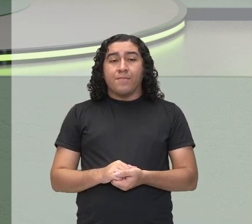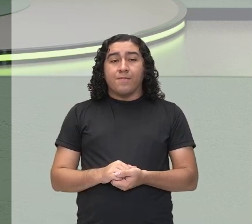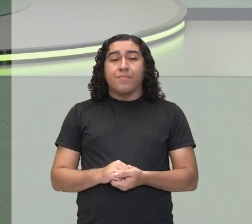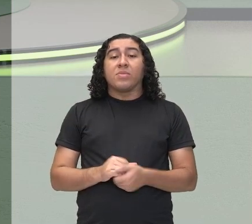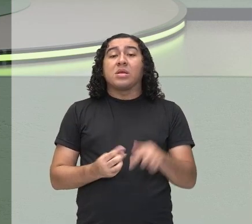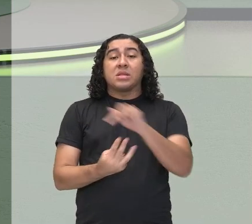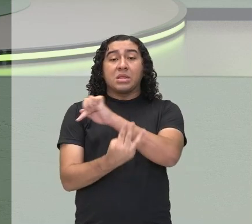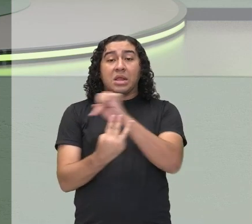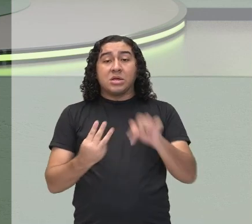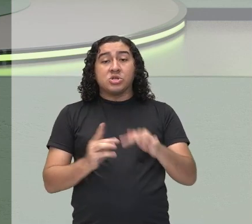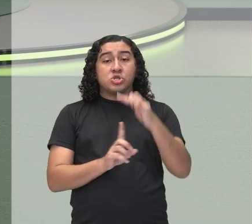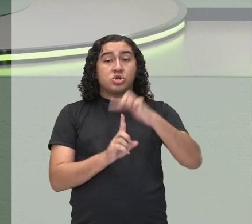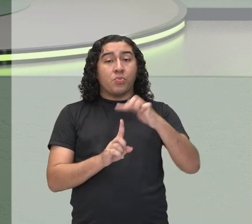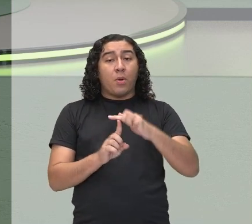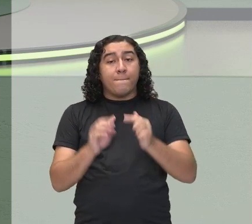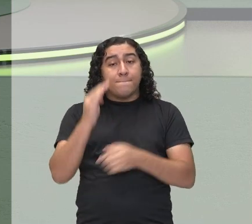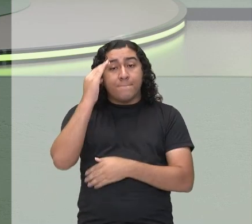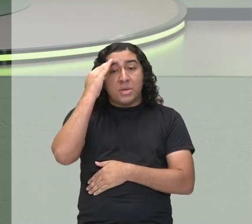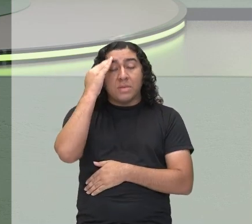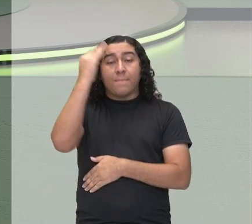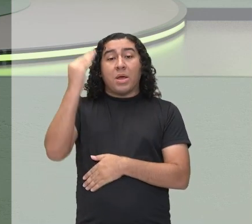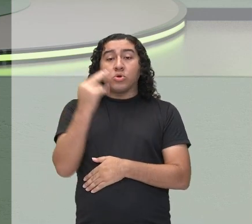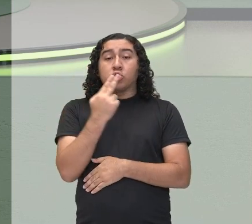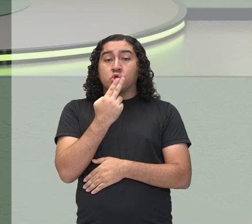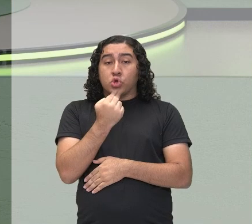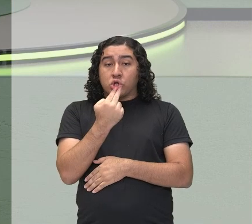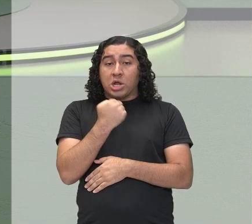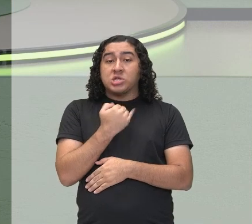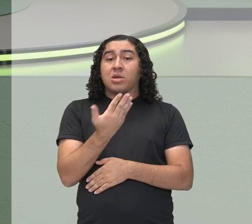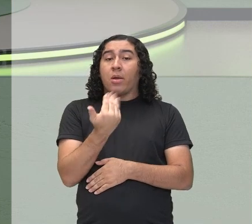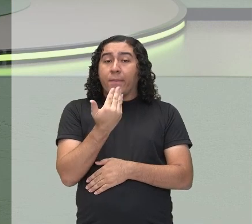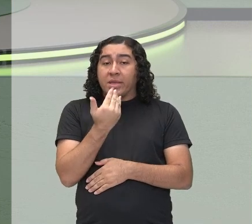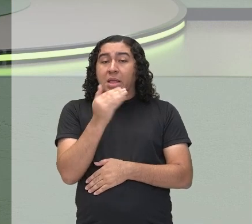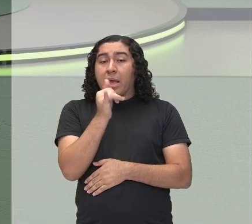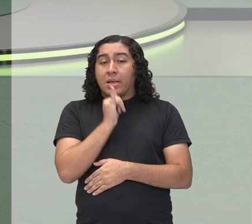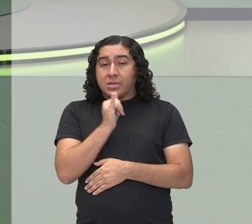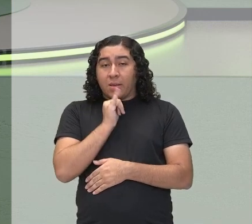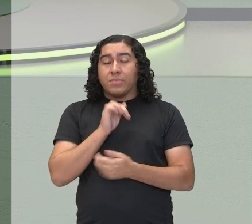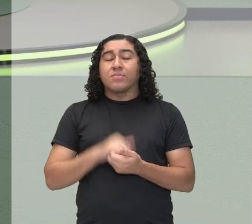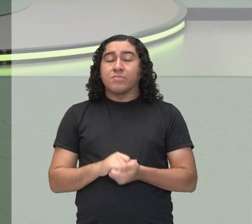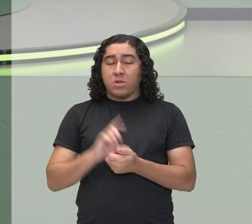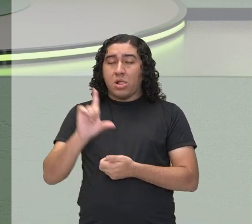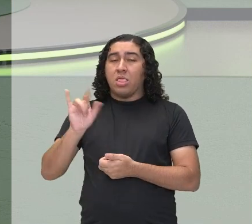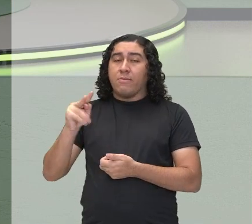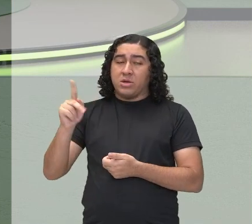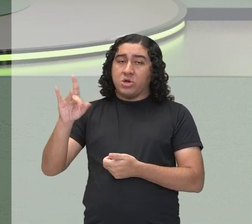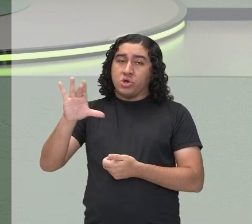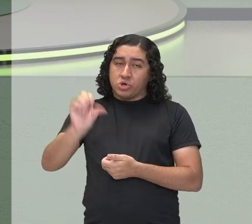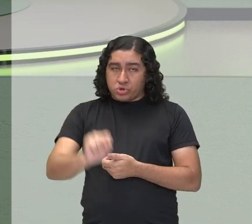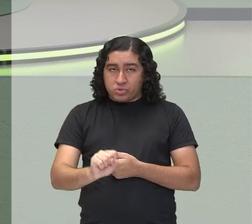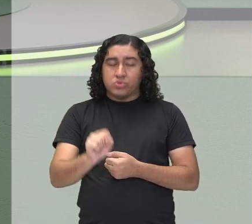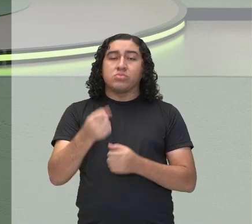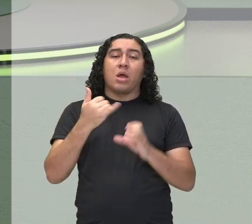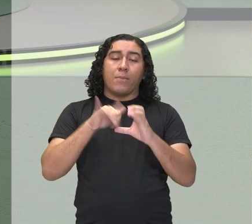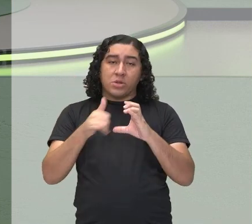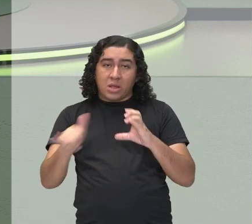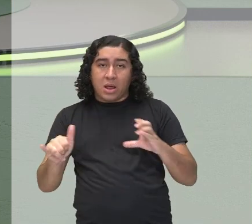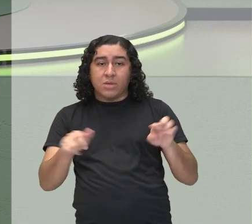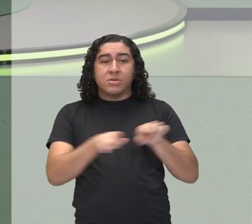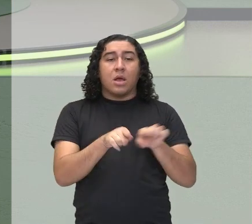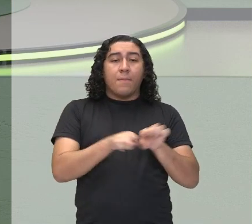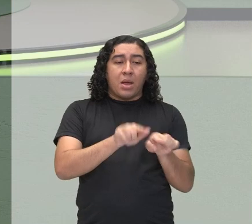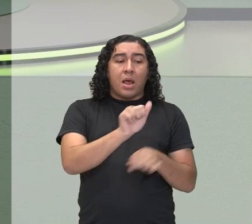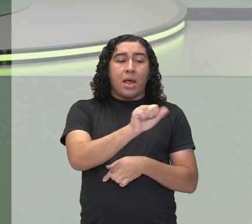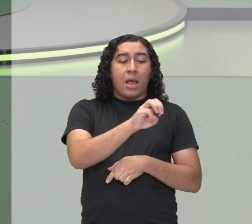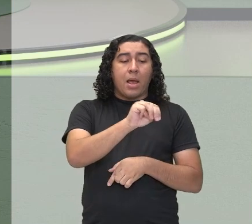há 3 tipos principais de nutrientes nos alimentos. Os lipídios, carboidratos e aminoácidos que estão relacionados